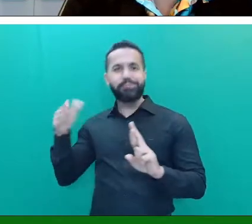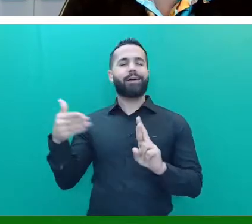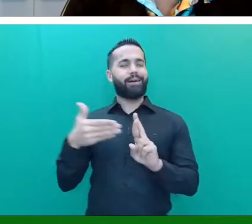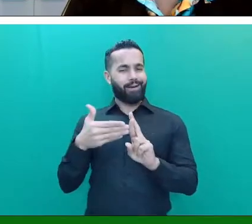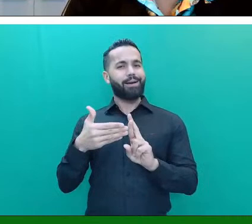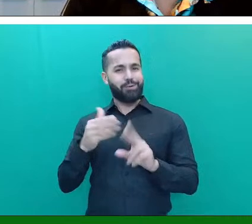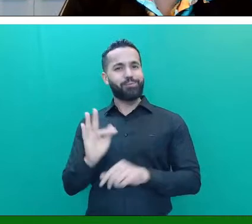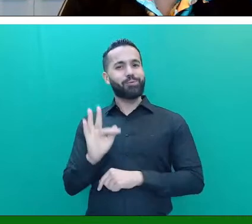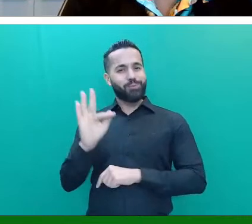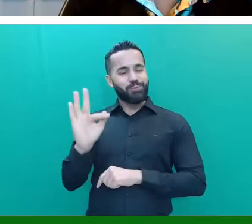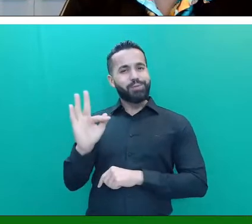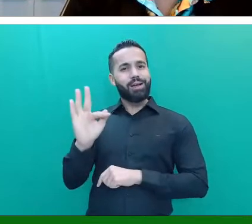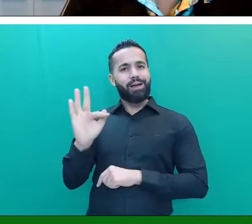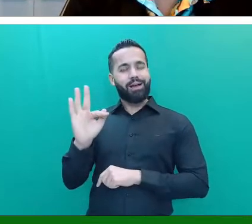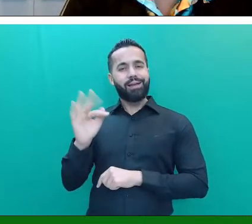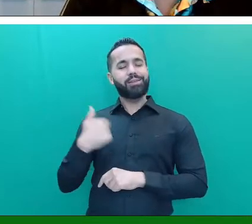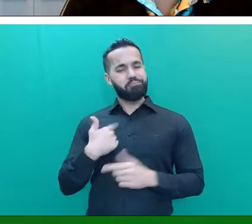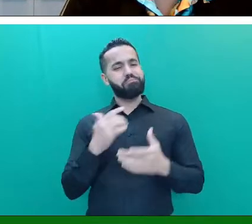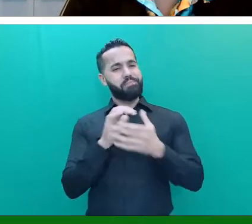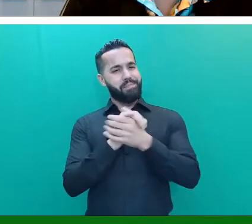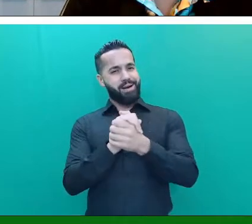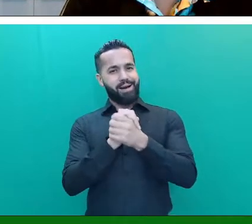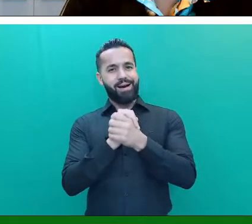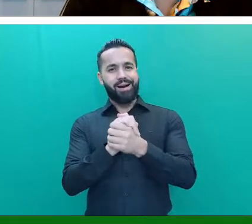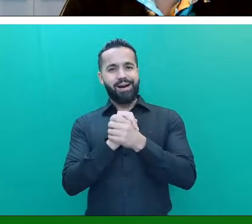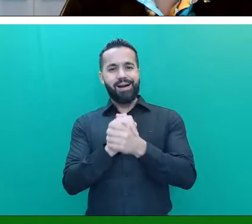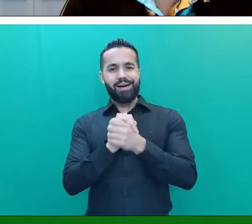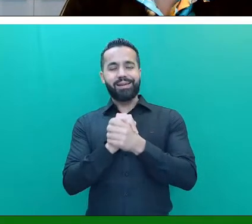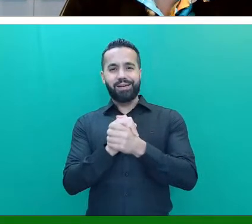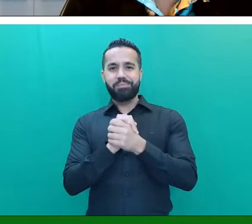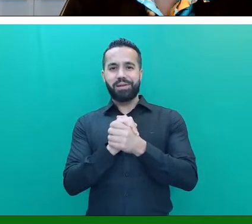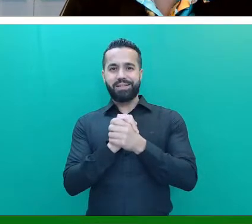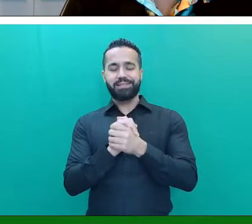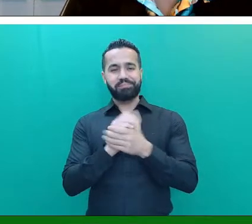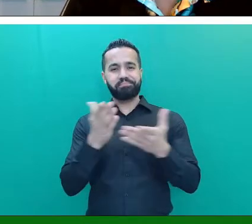E, portanto, dou os parabéns ao trio.